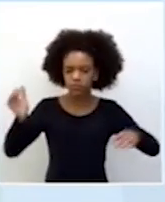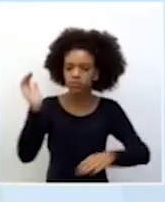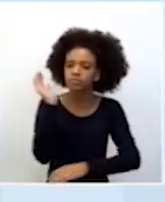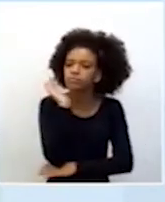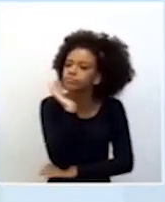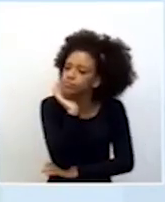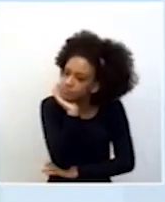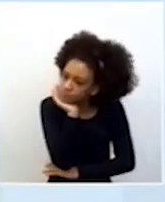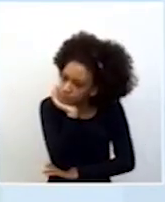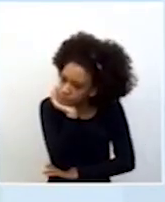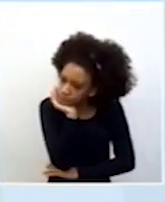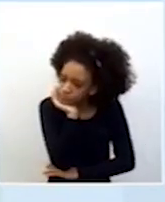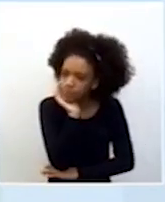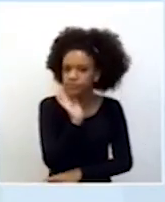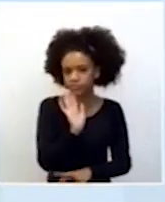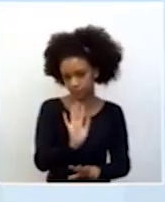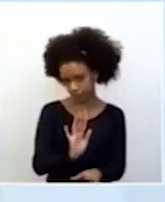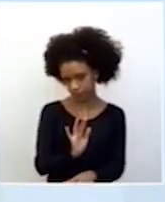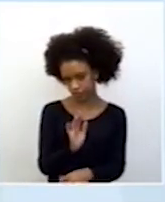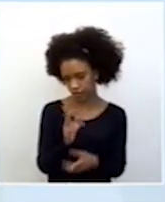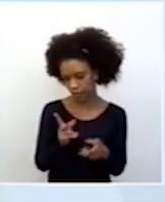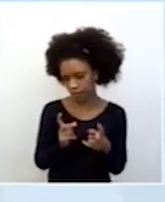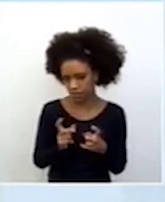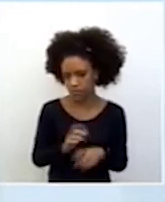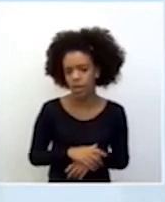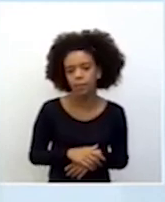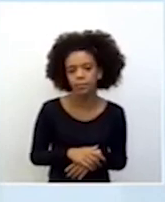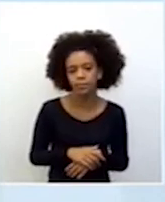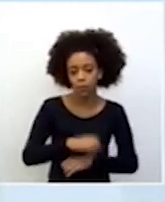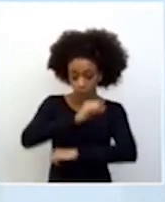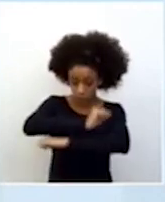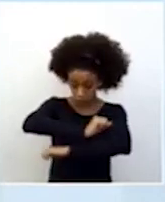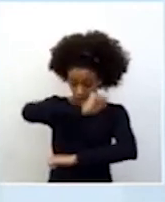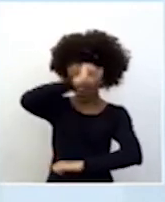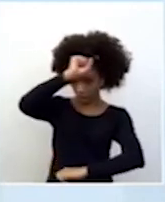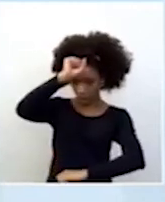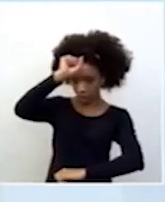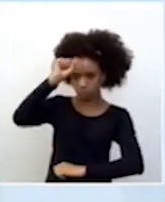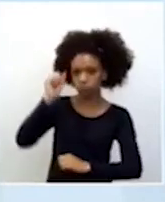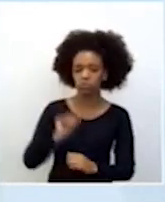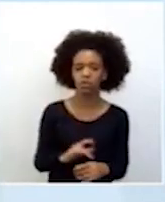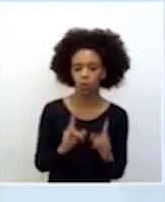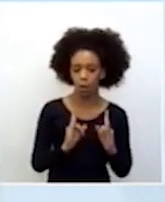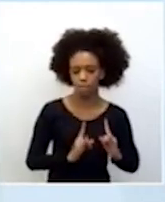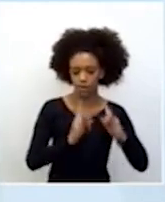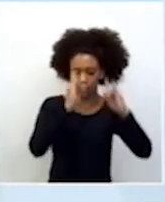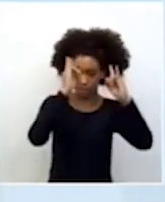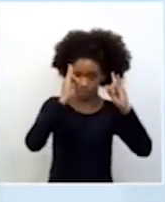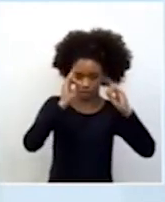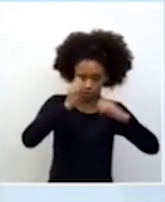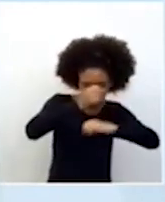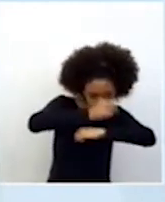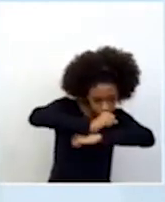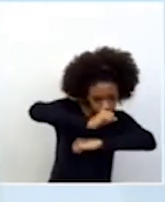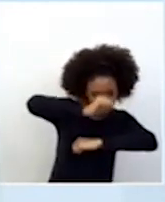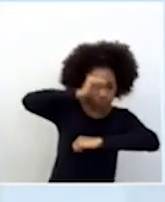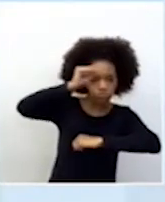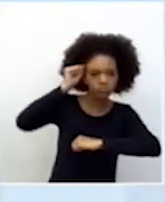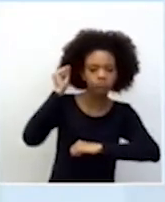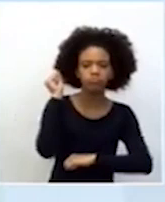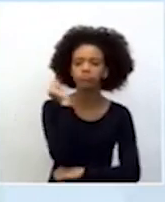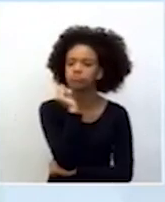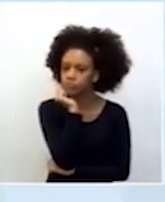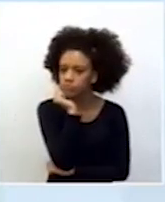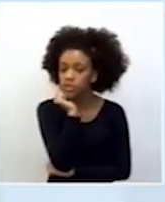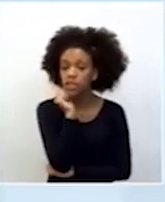E aí a gente percebe que está num local onde há vários prédios,